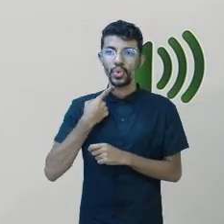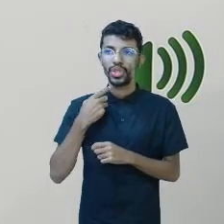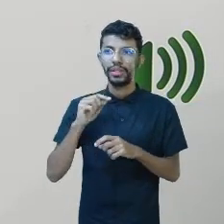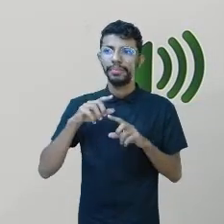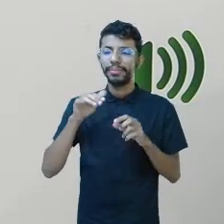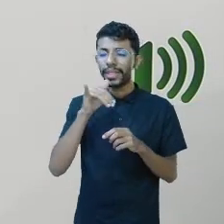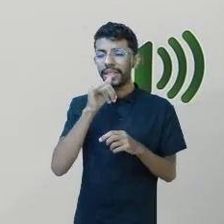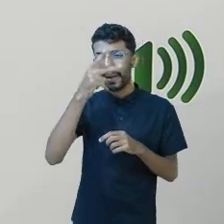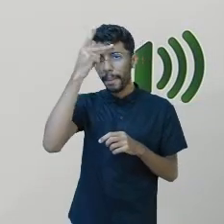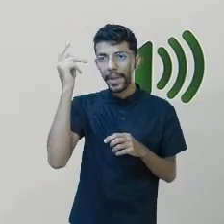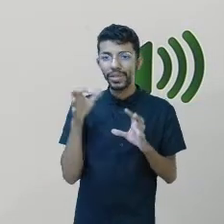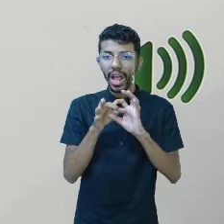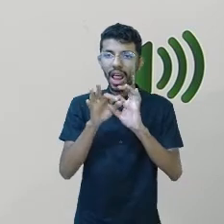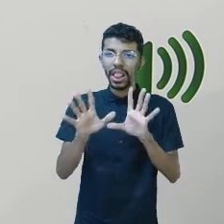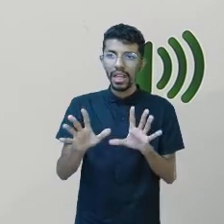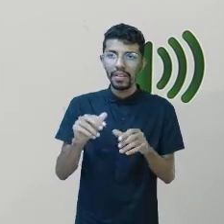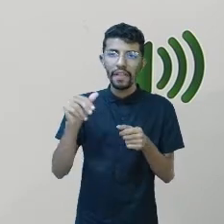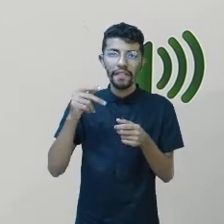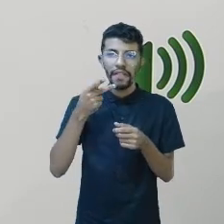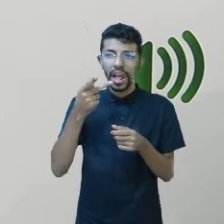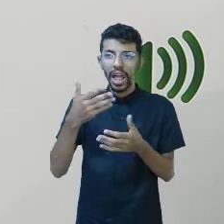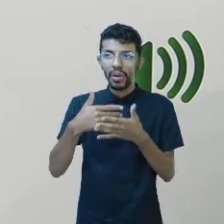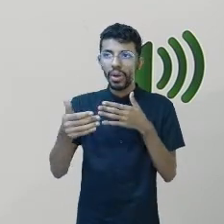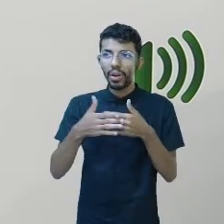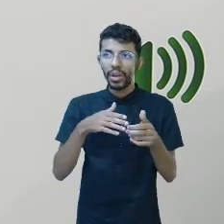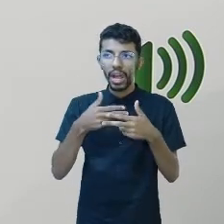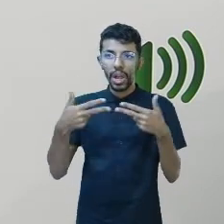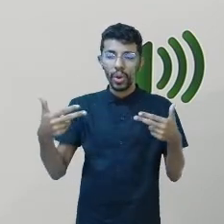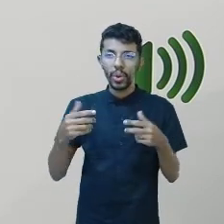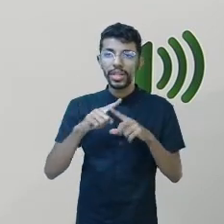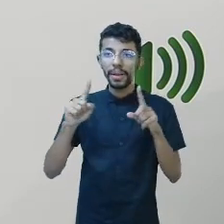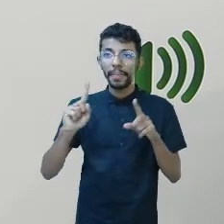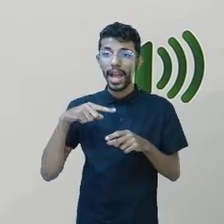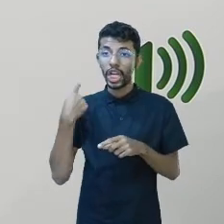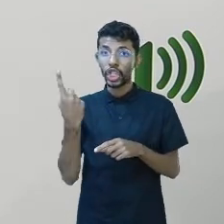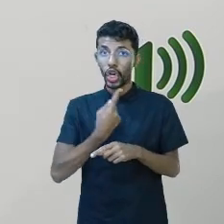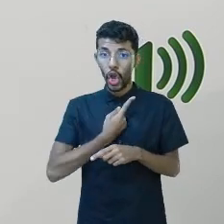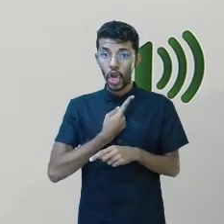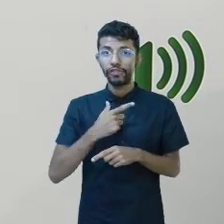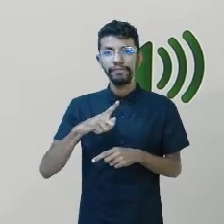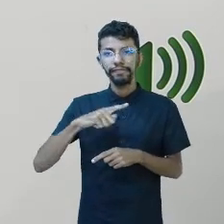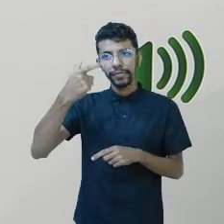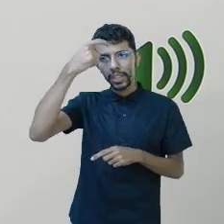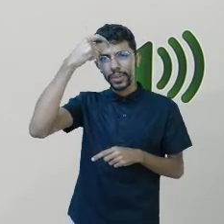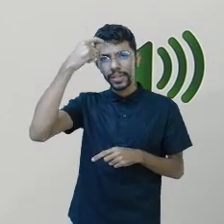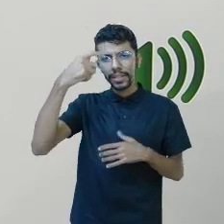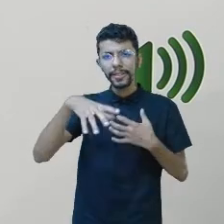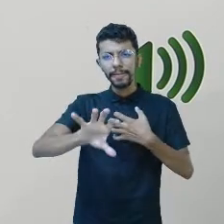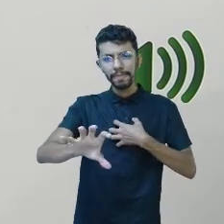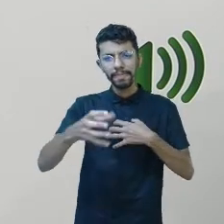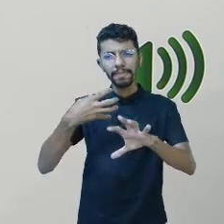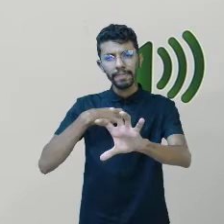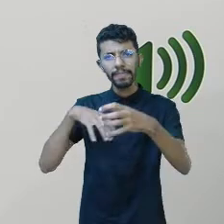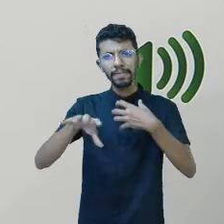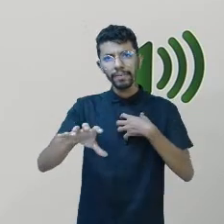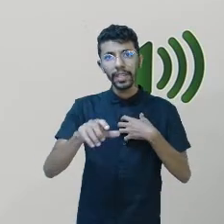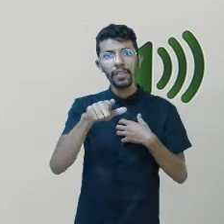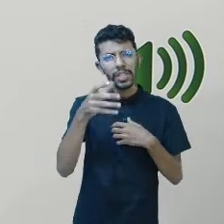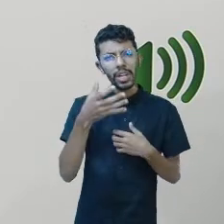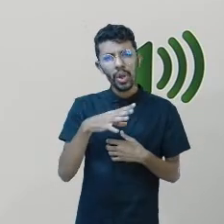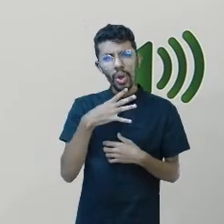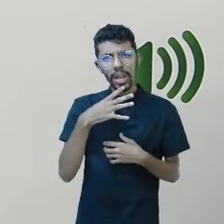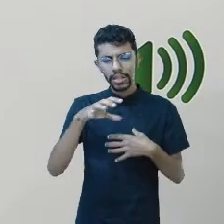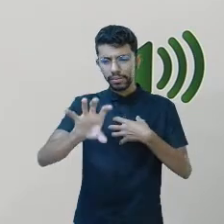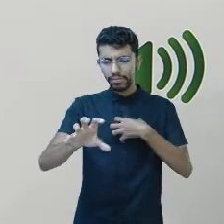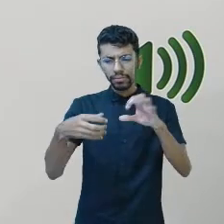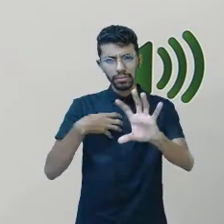temos consciência, nós que temos uma palavrinha chamada empatia, você conhece essa palavra? Você pode ir lá no dicionário e ver lá o que